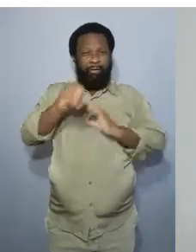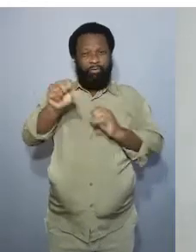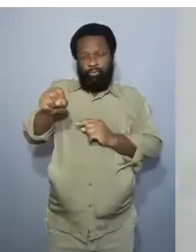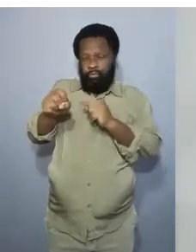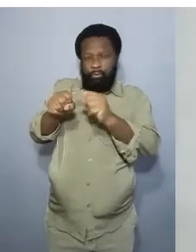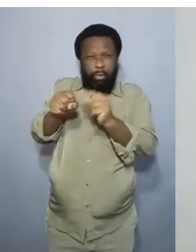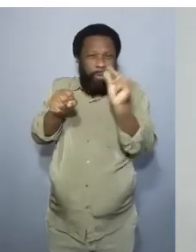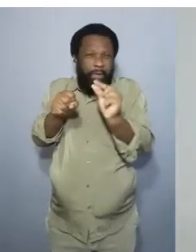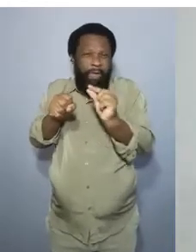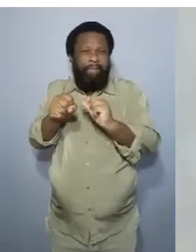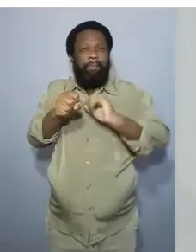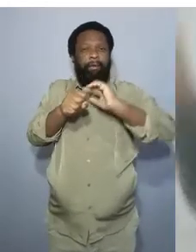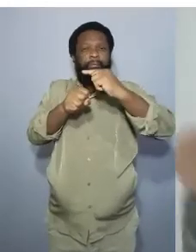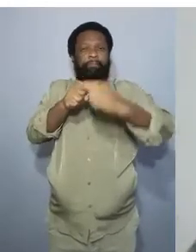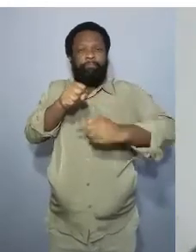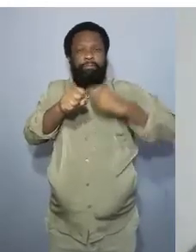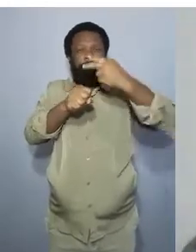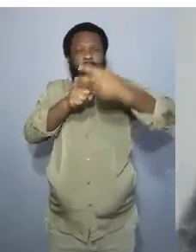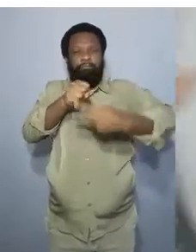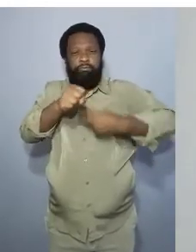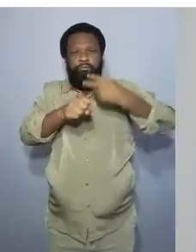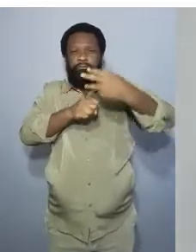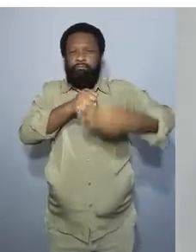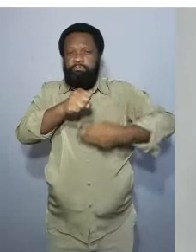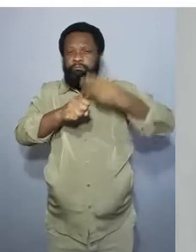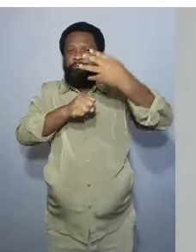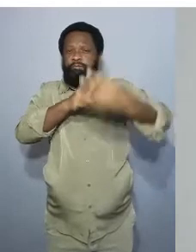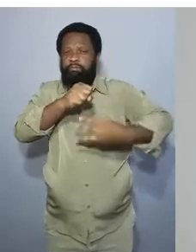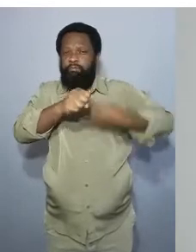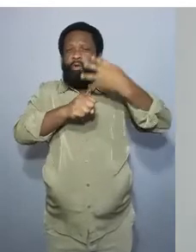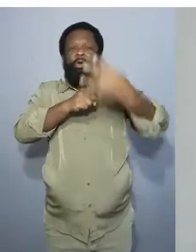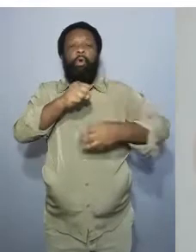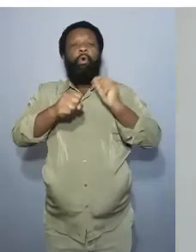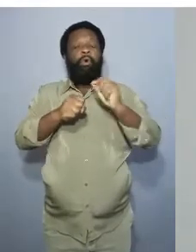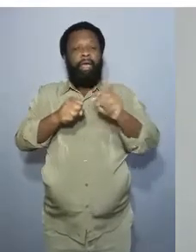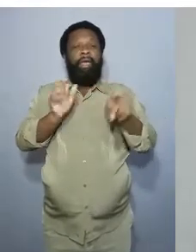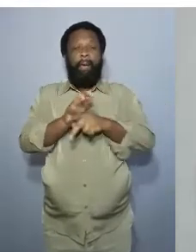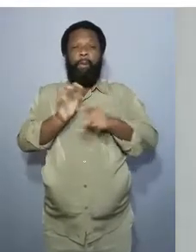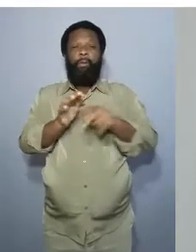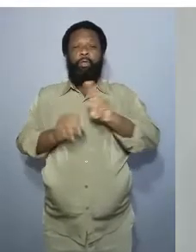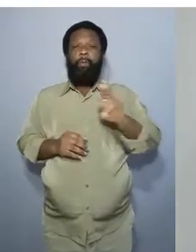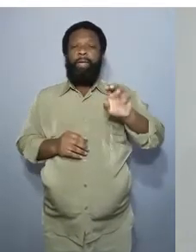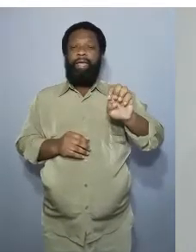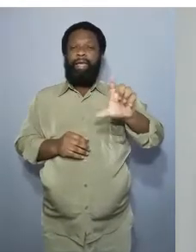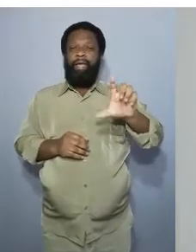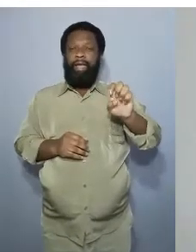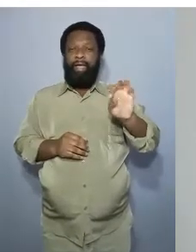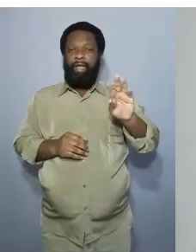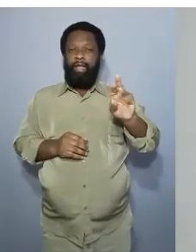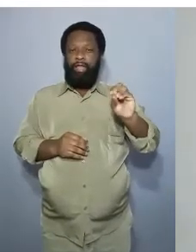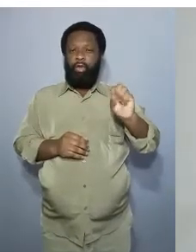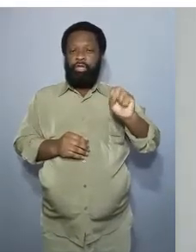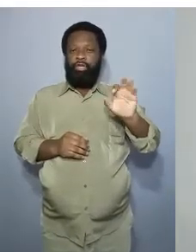pequenininho e órbitas circulares, em volta desse núcleo, que seria, essas órbitas circulares seriam a eletrosfera.